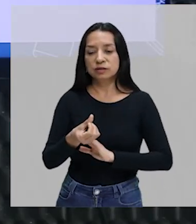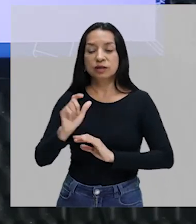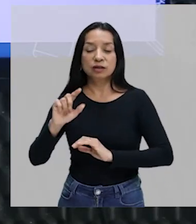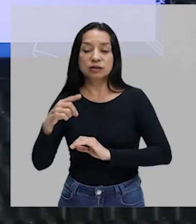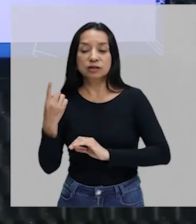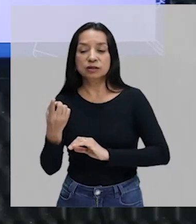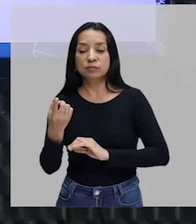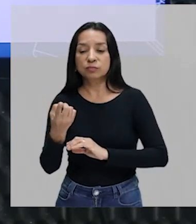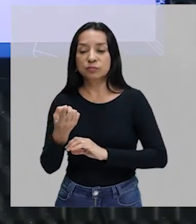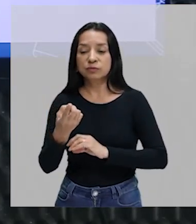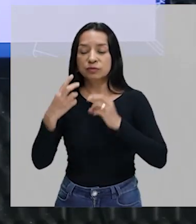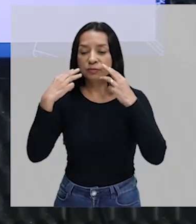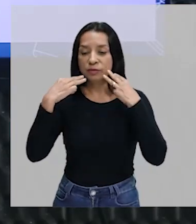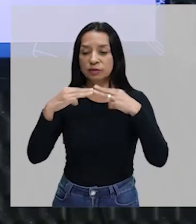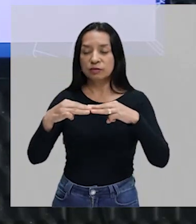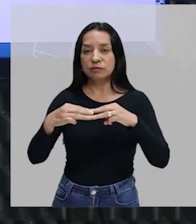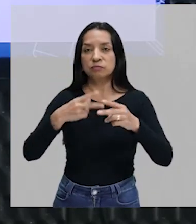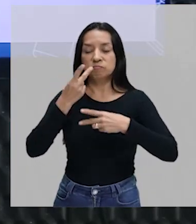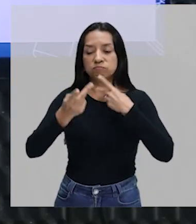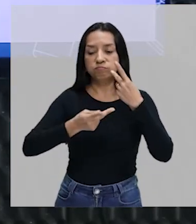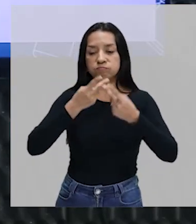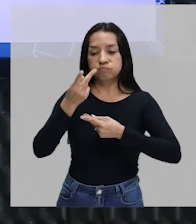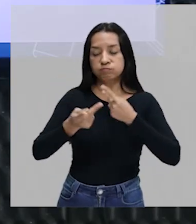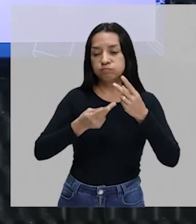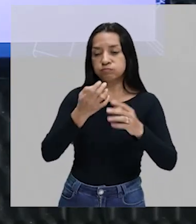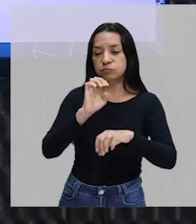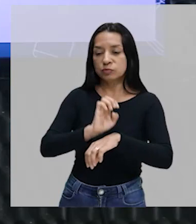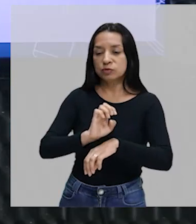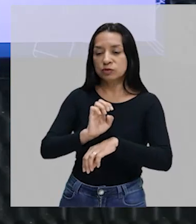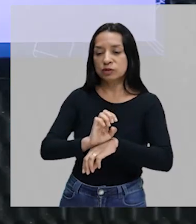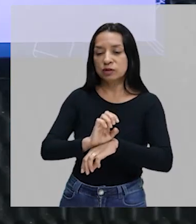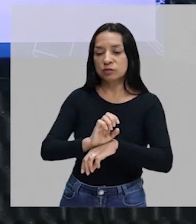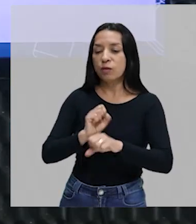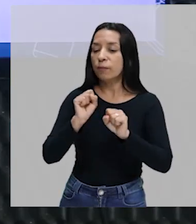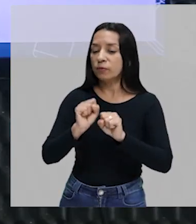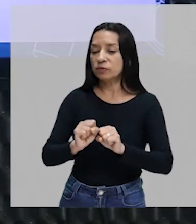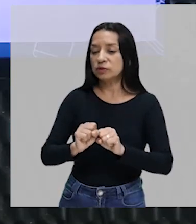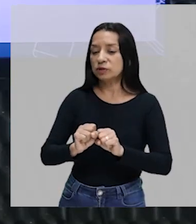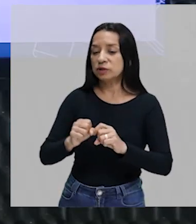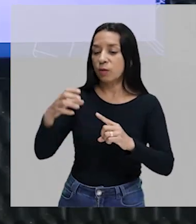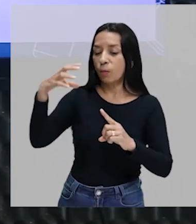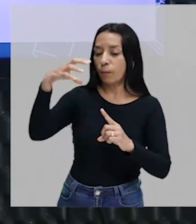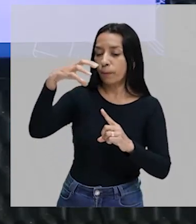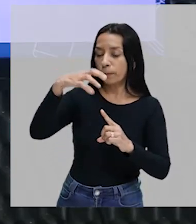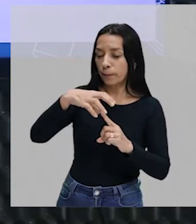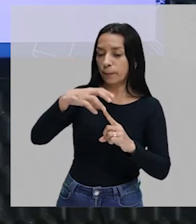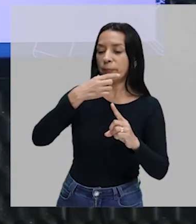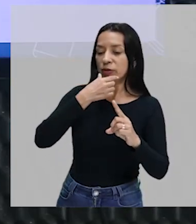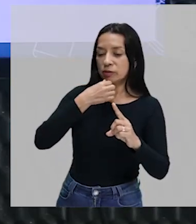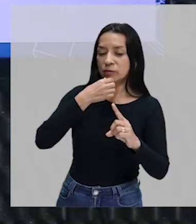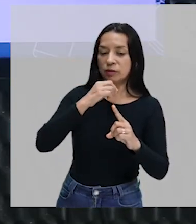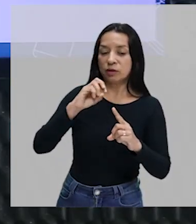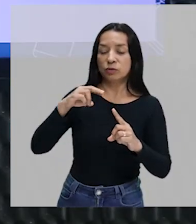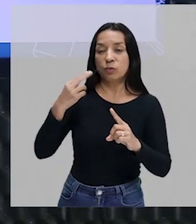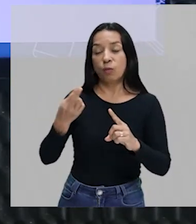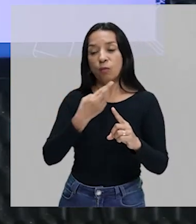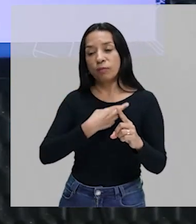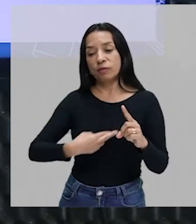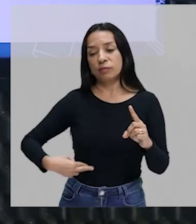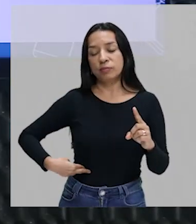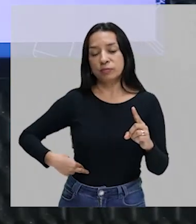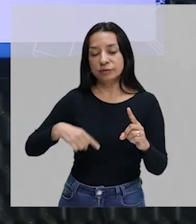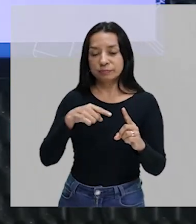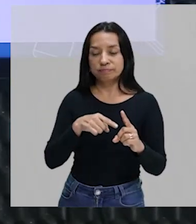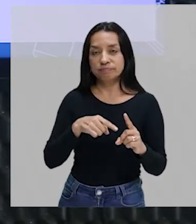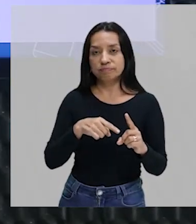que o Estado só poderia ser ou um principado, que é uma monarquia, ou uma república. E aí, em